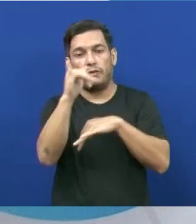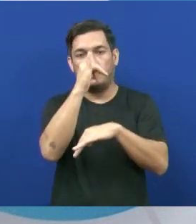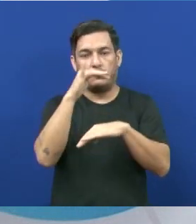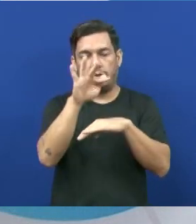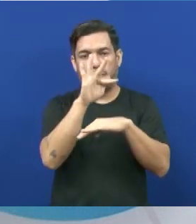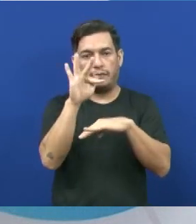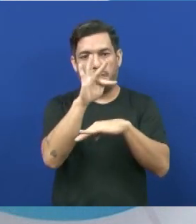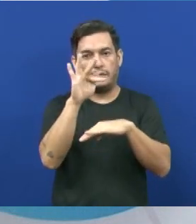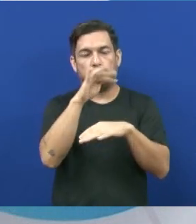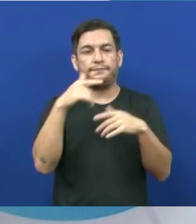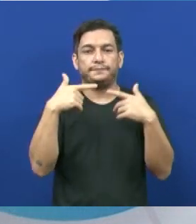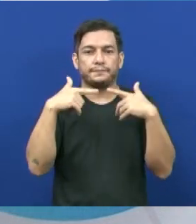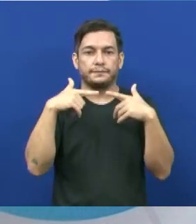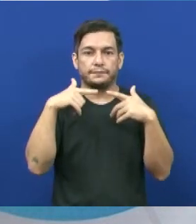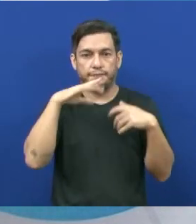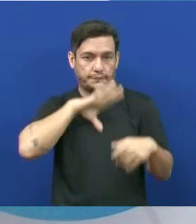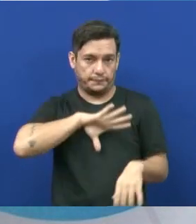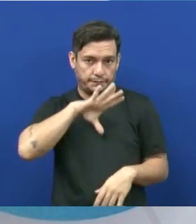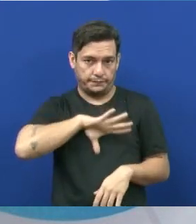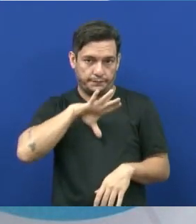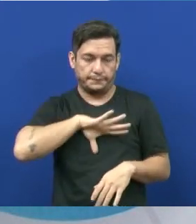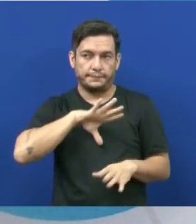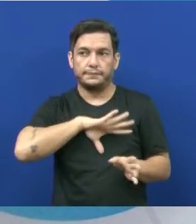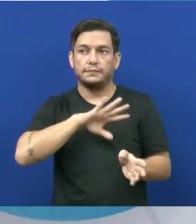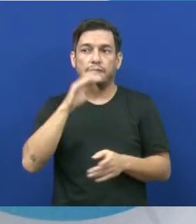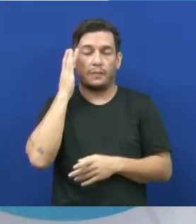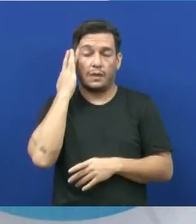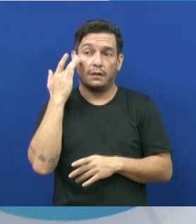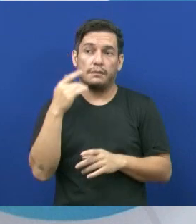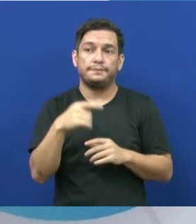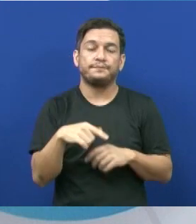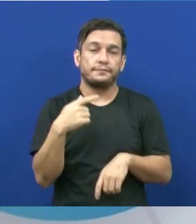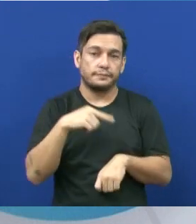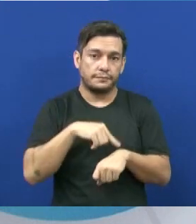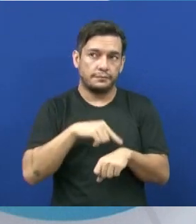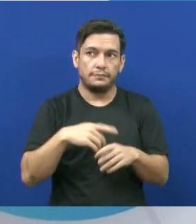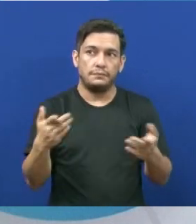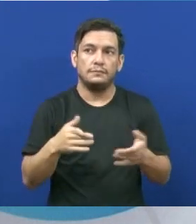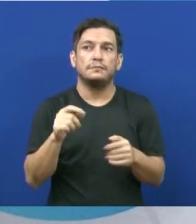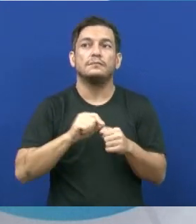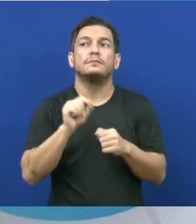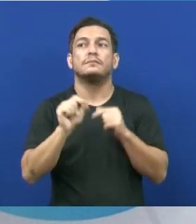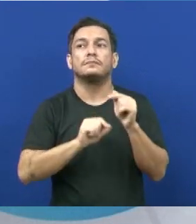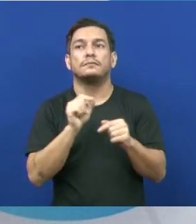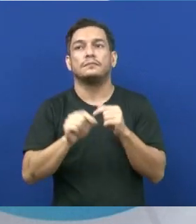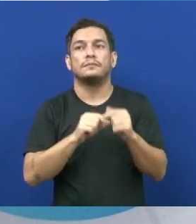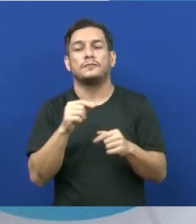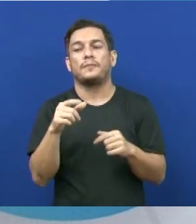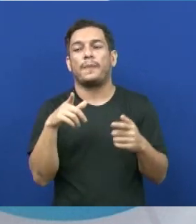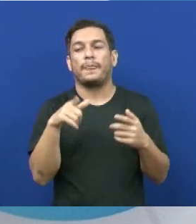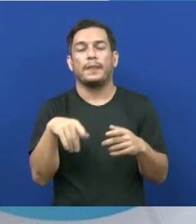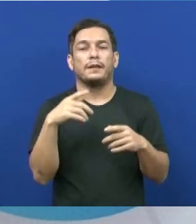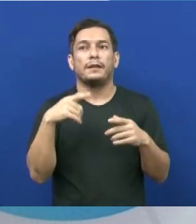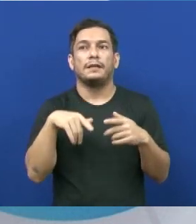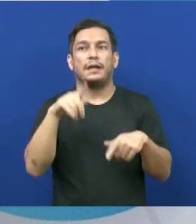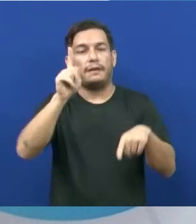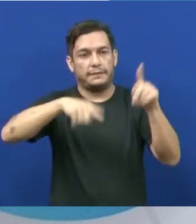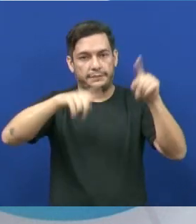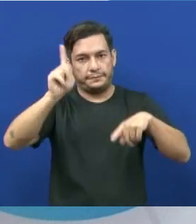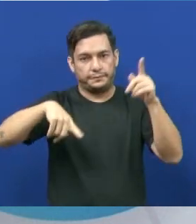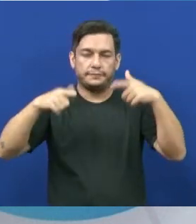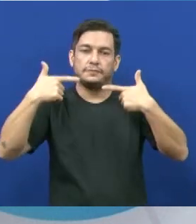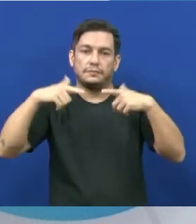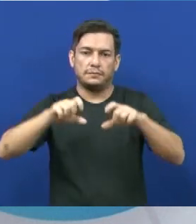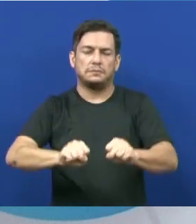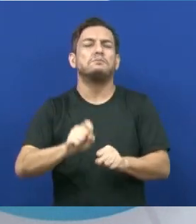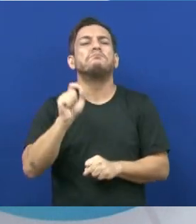e o mais formal da língua portuguesa olá neste segundo momento agora nós vamos fazer o que nós vamos tratar as variações linguísticas